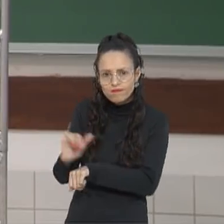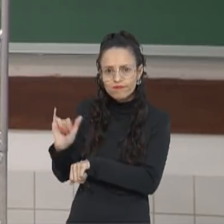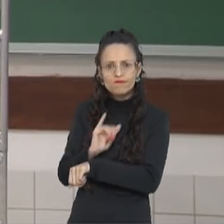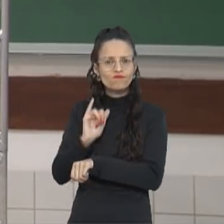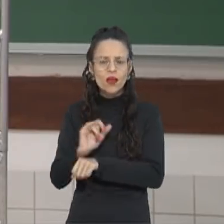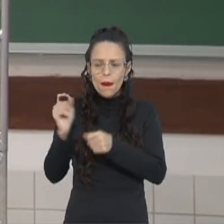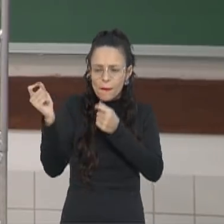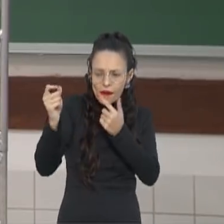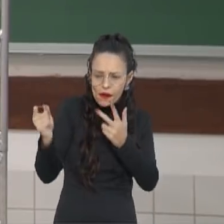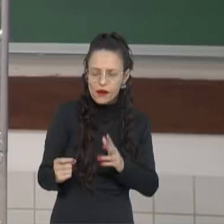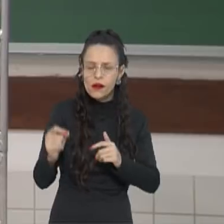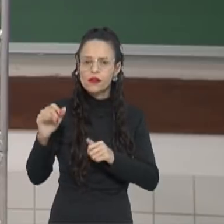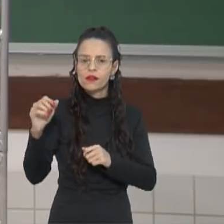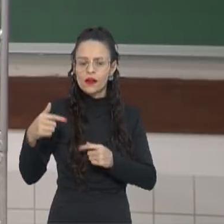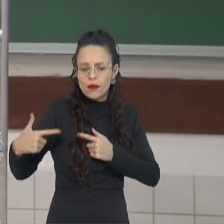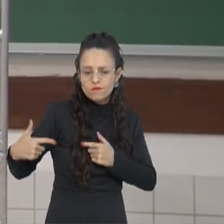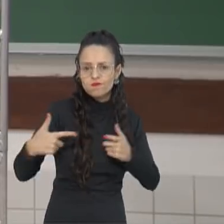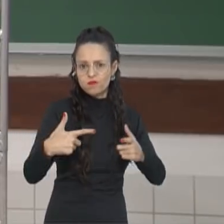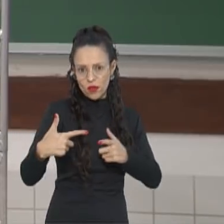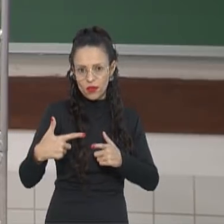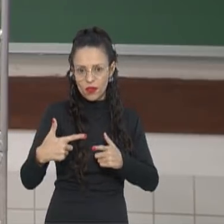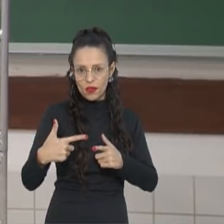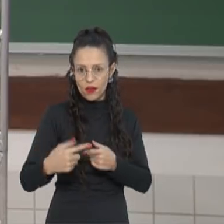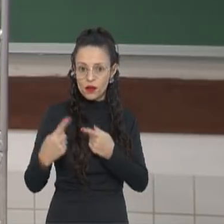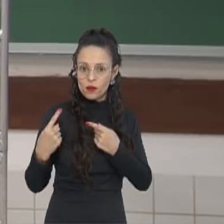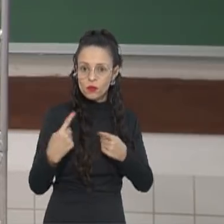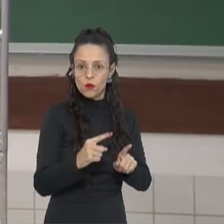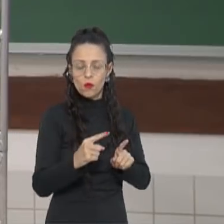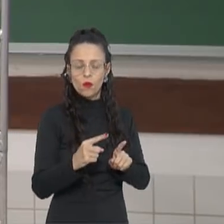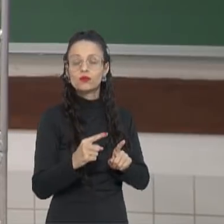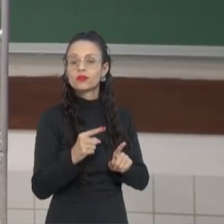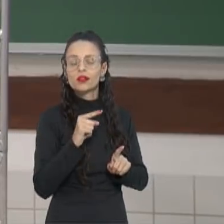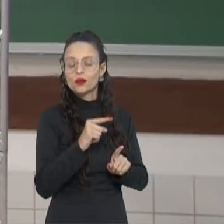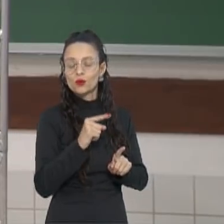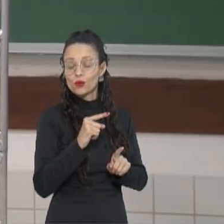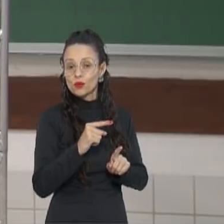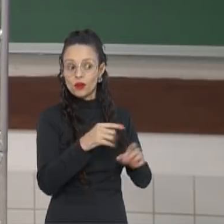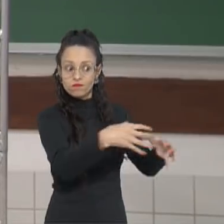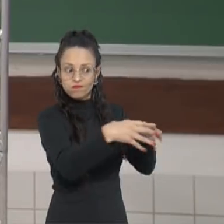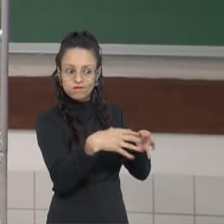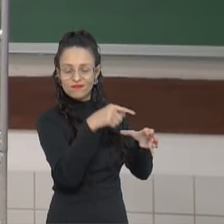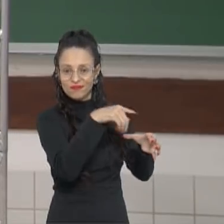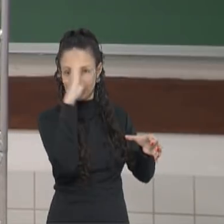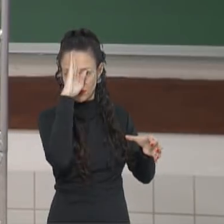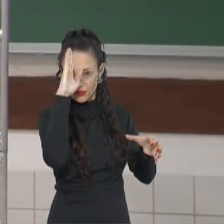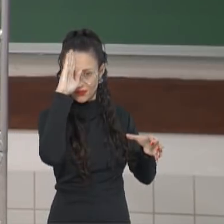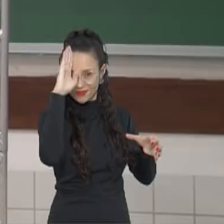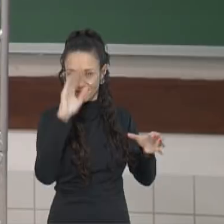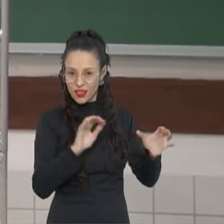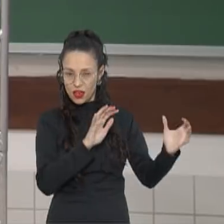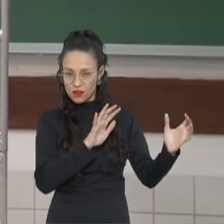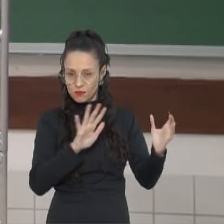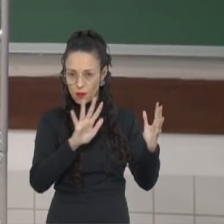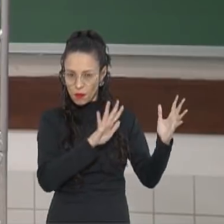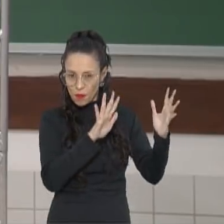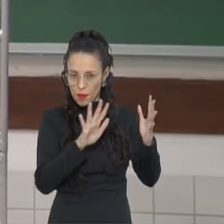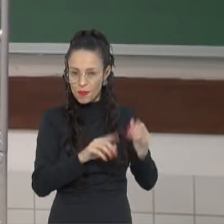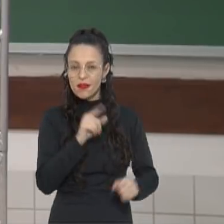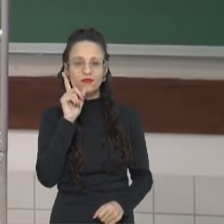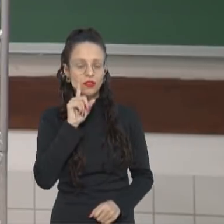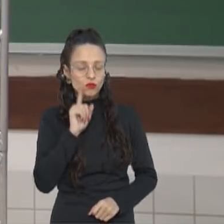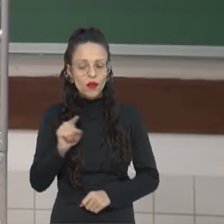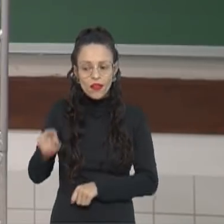guerrilha para combater o exército dos Estados Unidos. Então, os Vietcongues